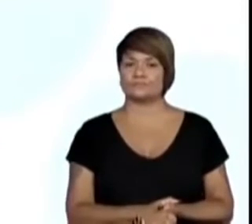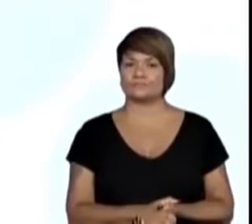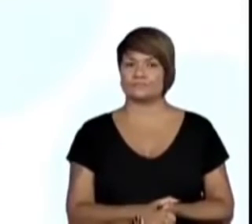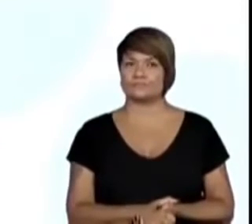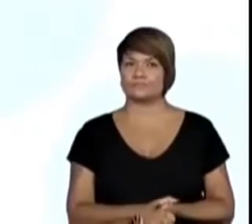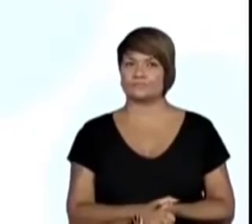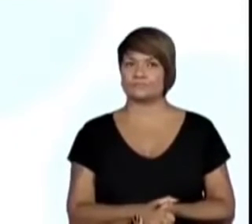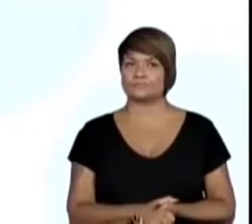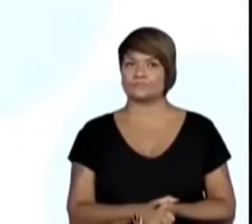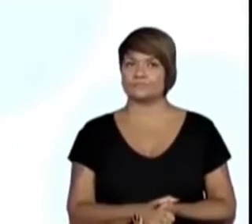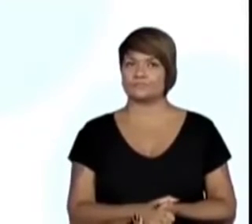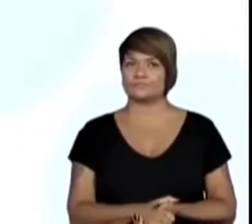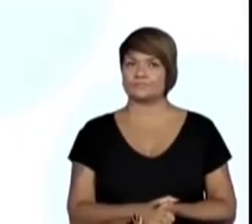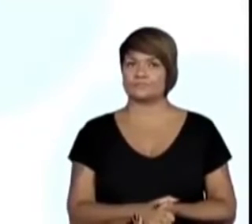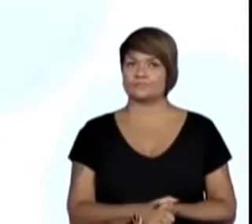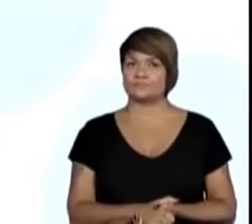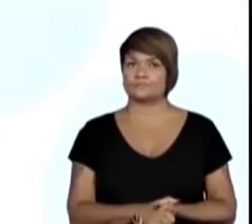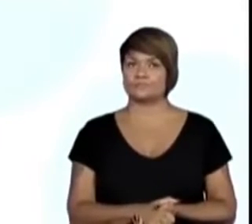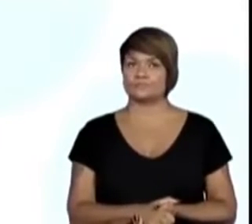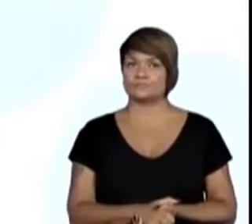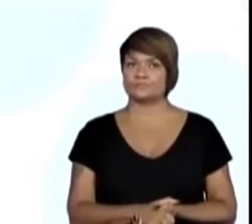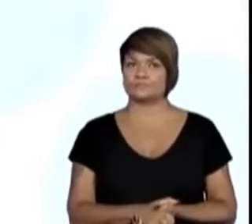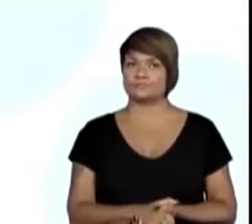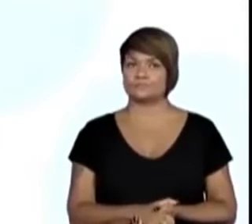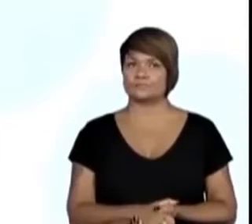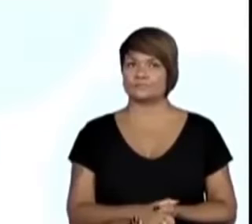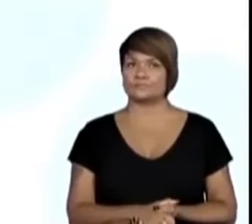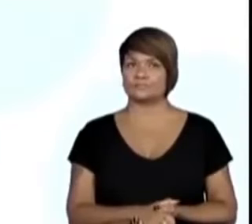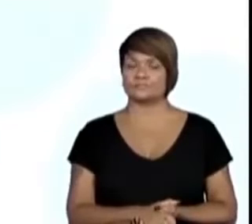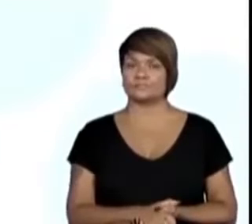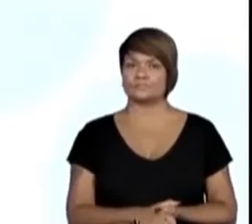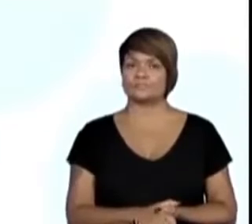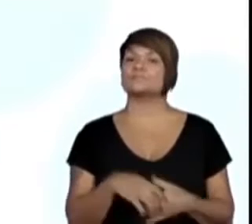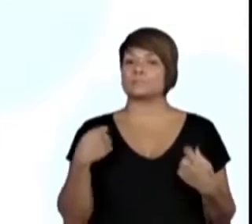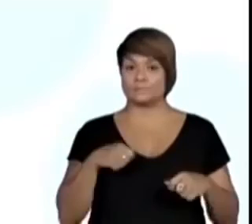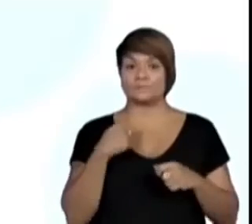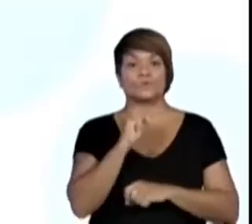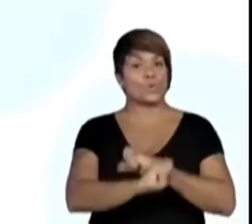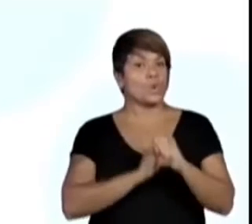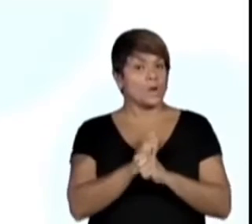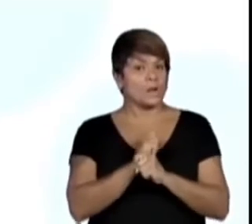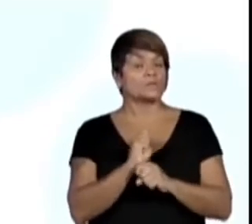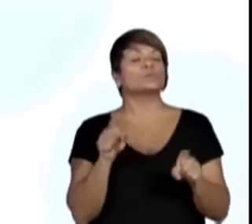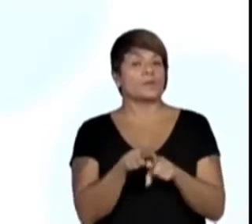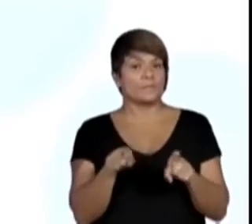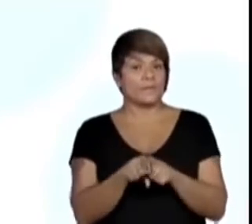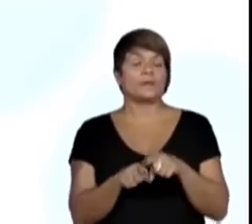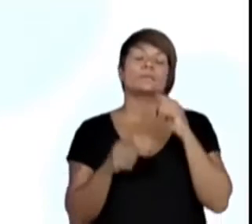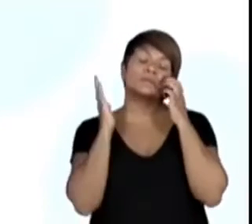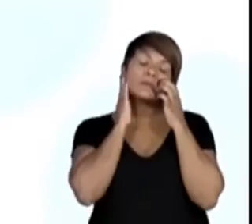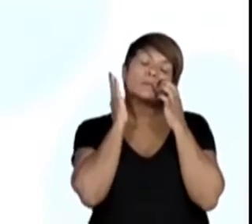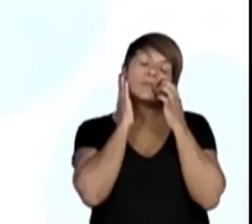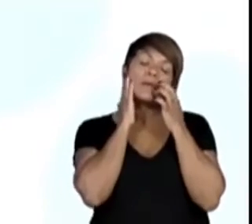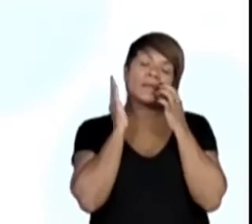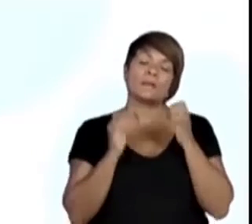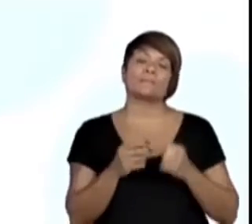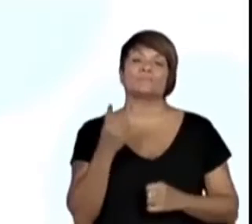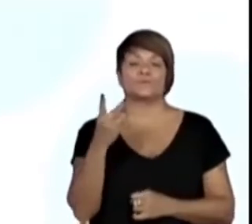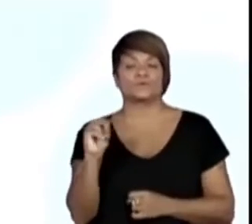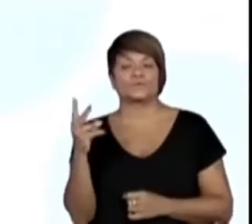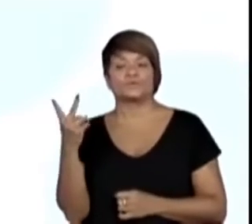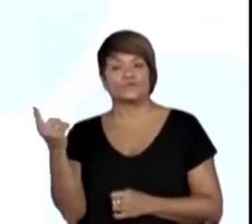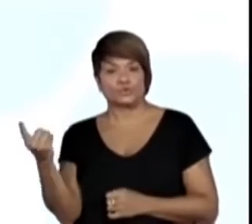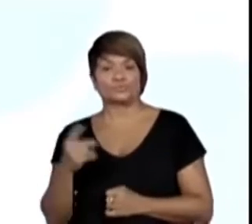de março. E eu tenho que escrever o ano para a pessoa ter